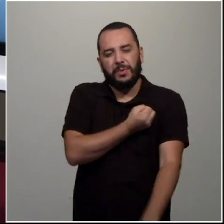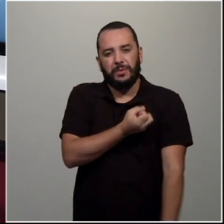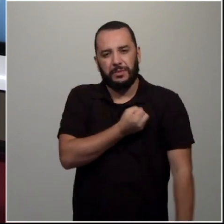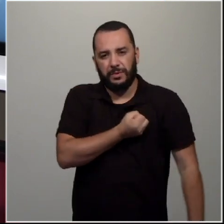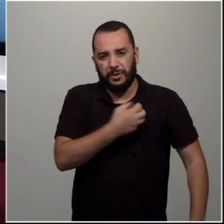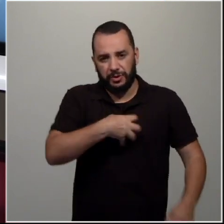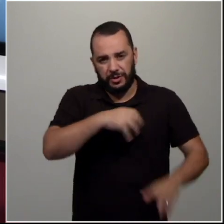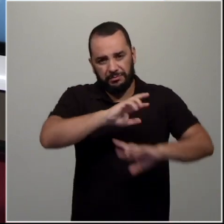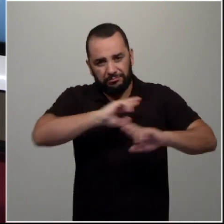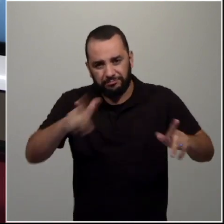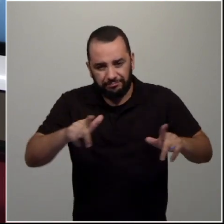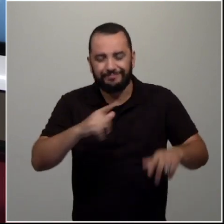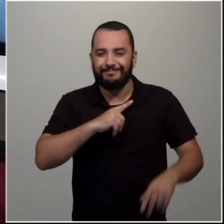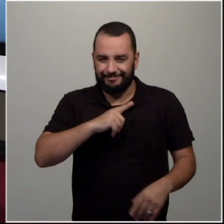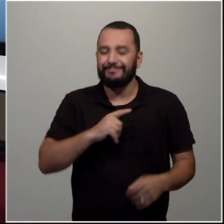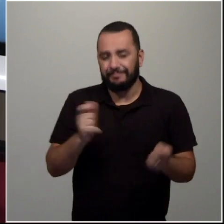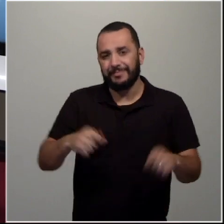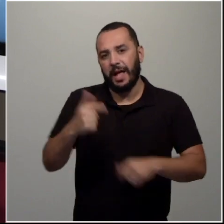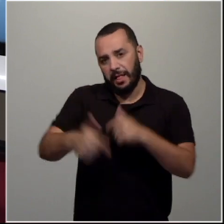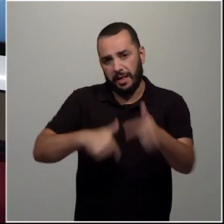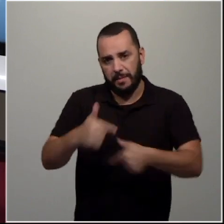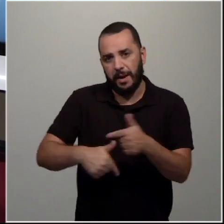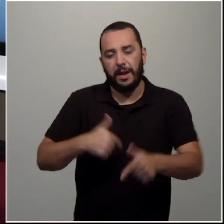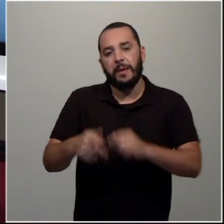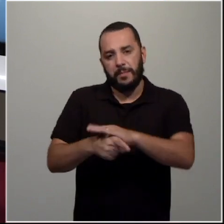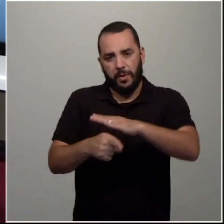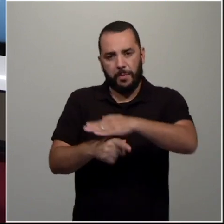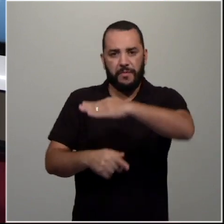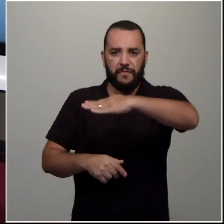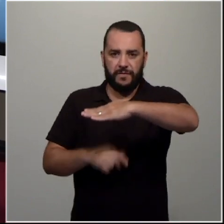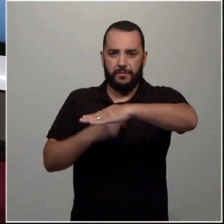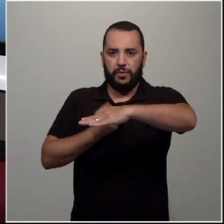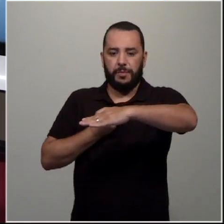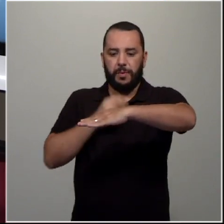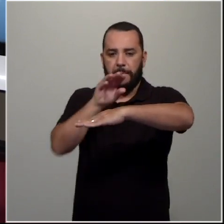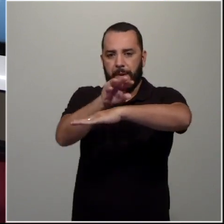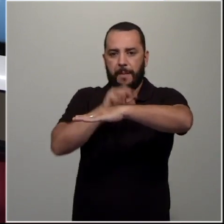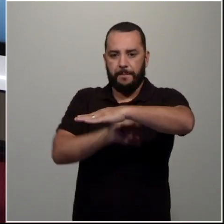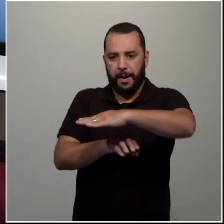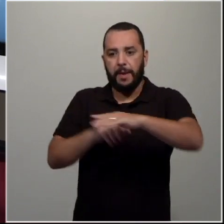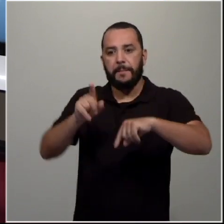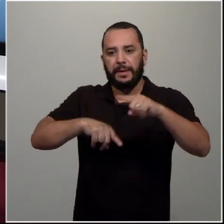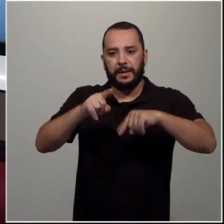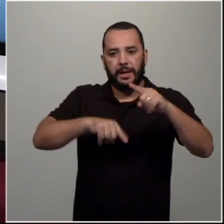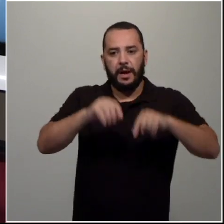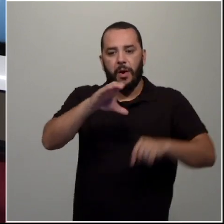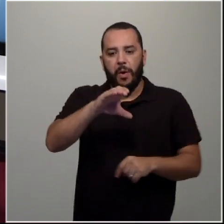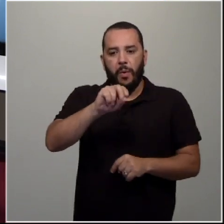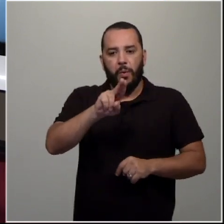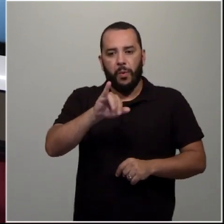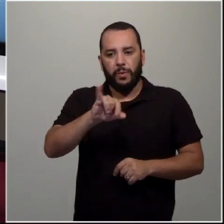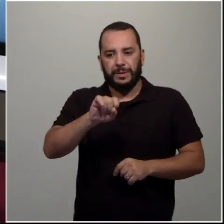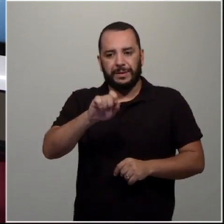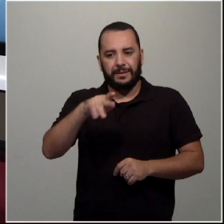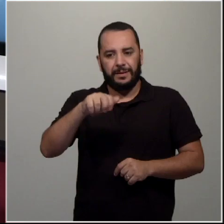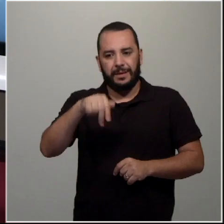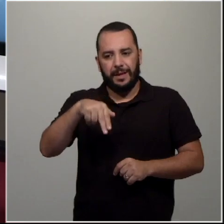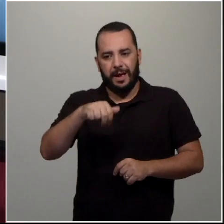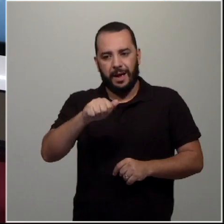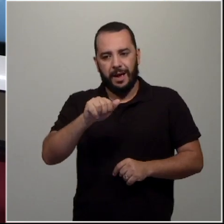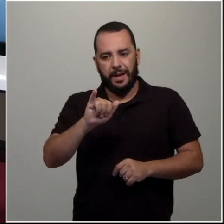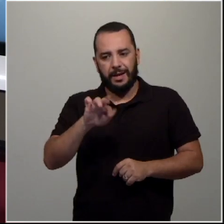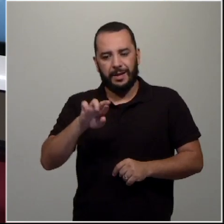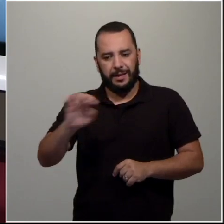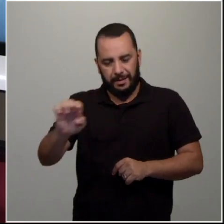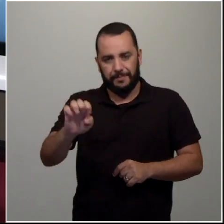uma outra forma então também dá pra se trabalhar frações com o material coisa né aqui tem uma outra atividade que